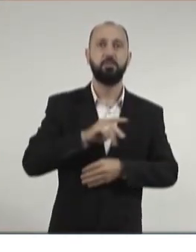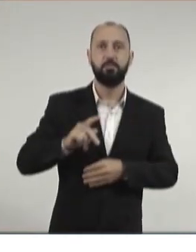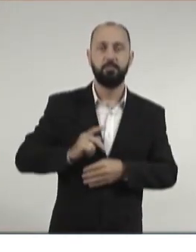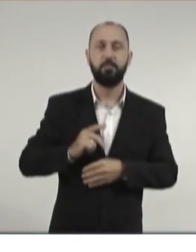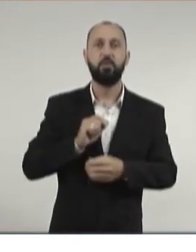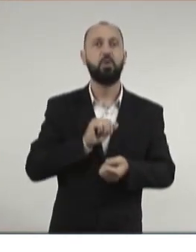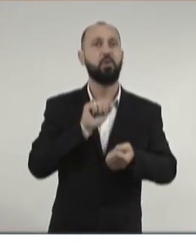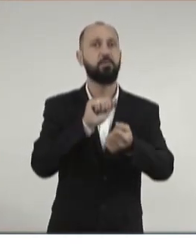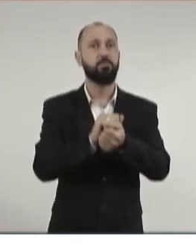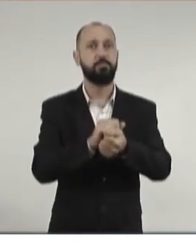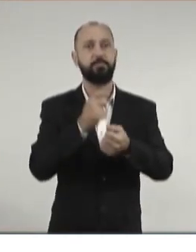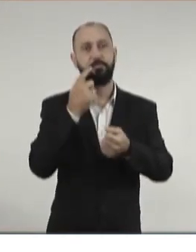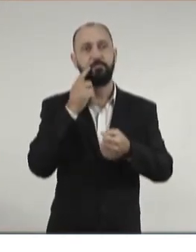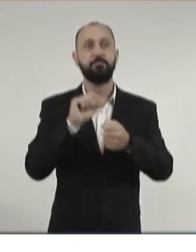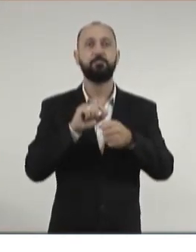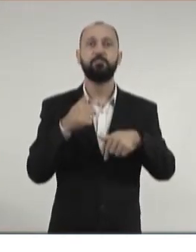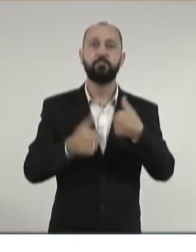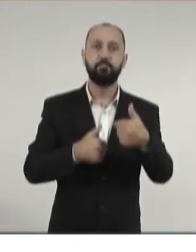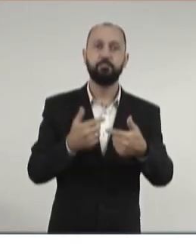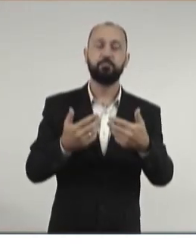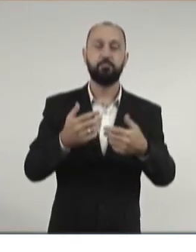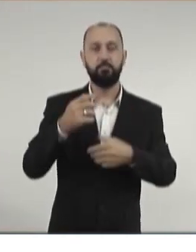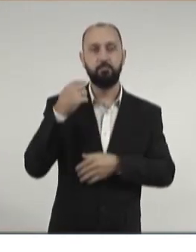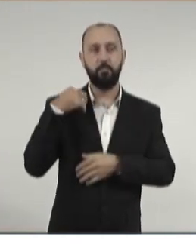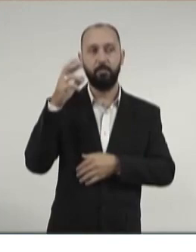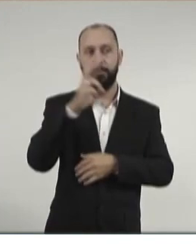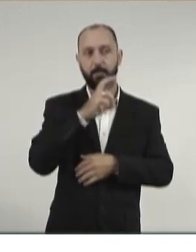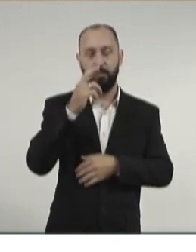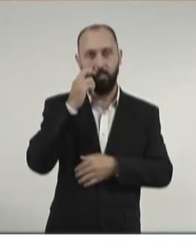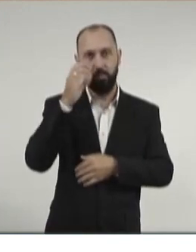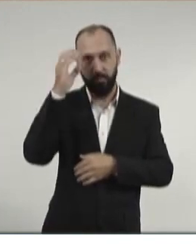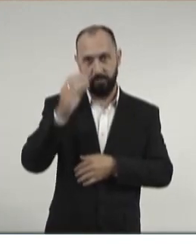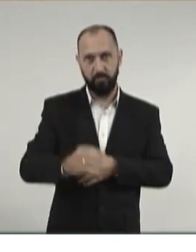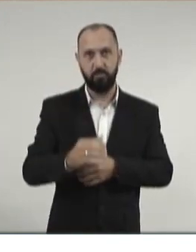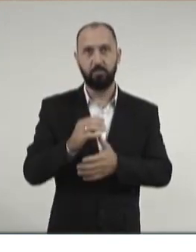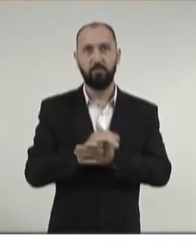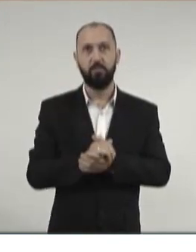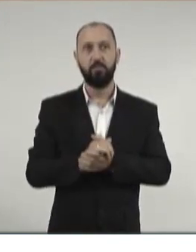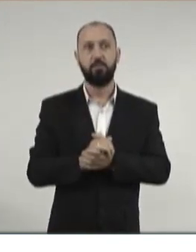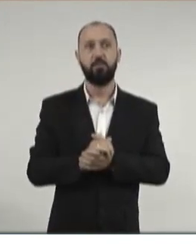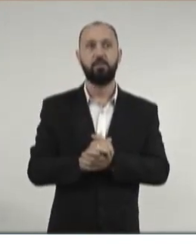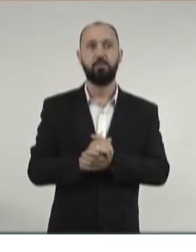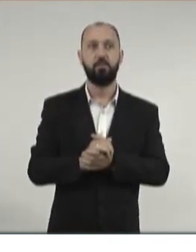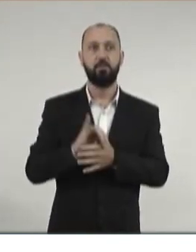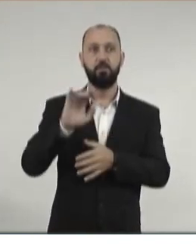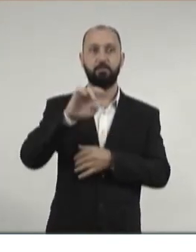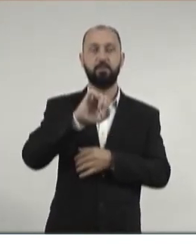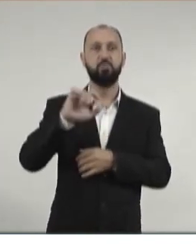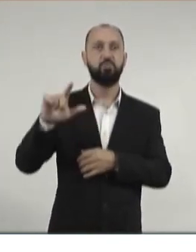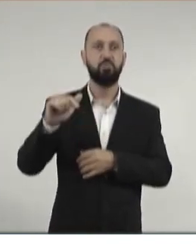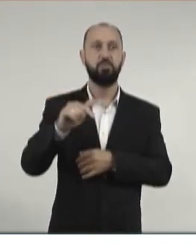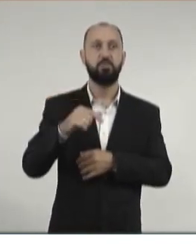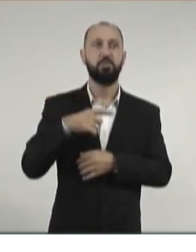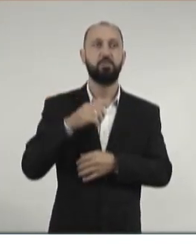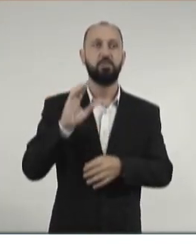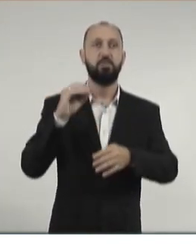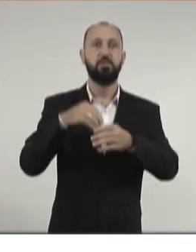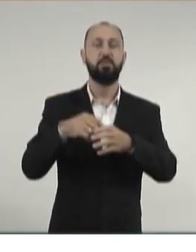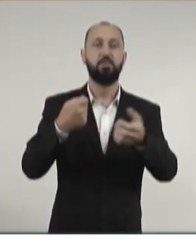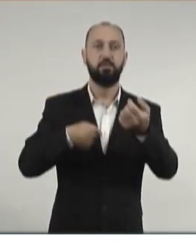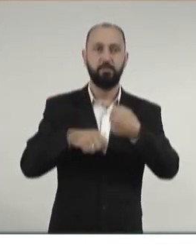lá adote as providências para apurar na esfera criminal. Porque o IMASU ele apura ali dentro da